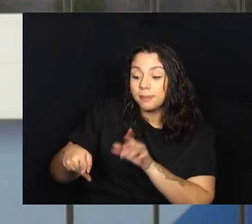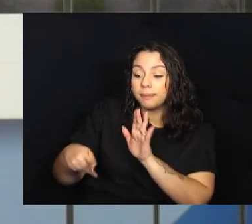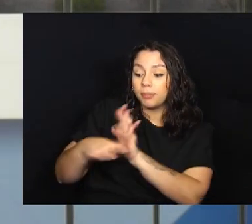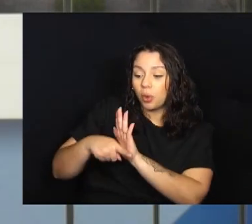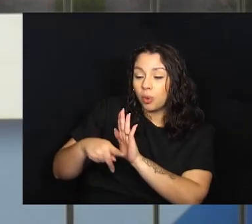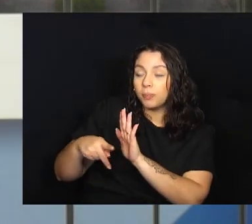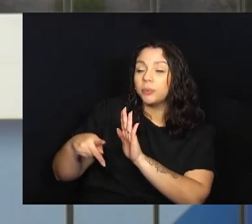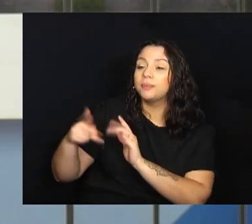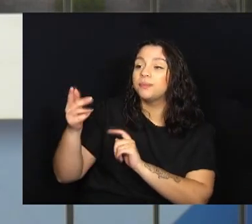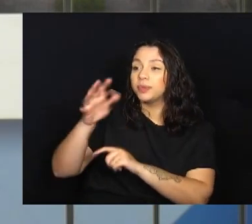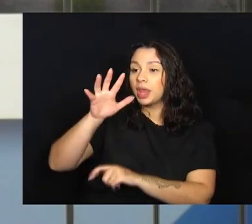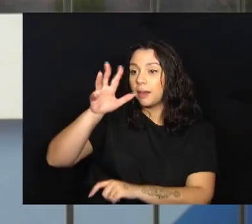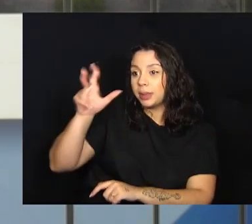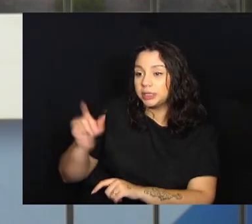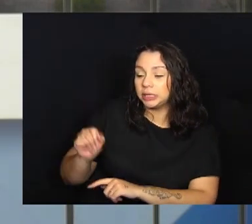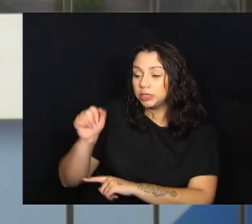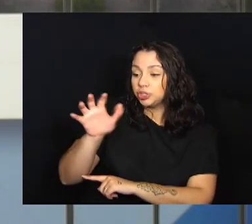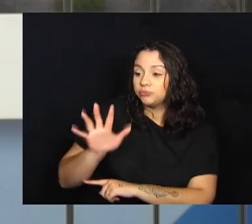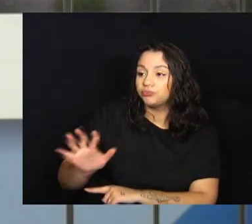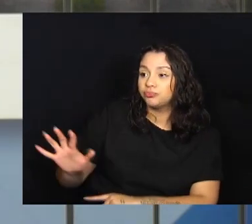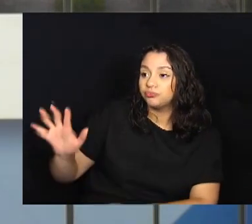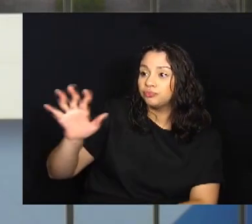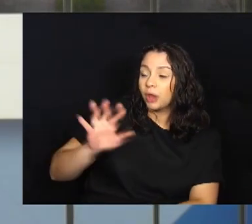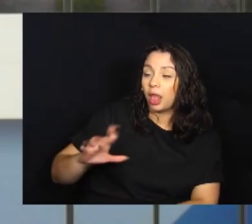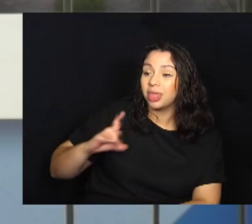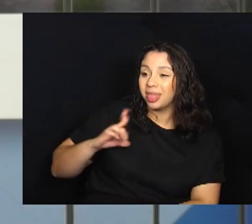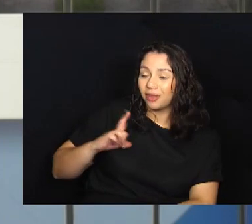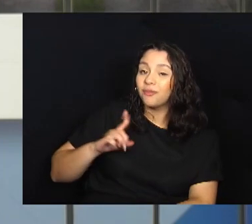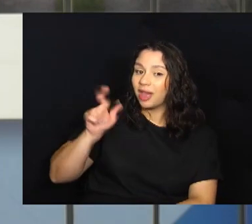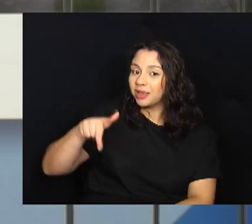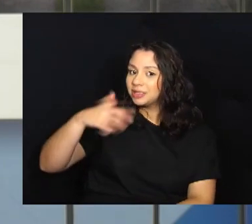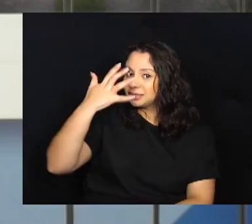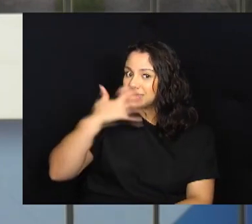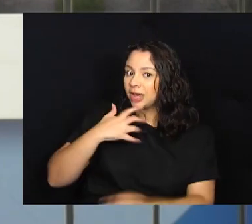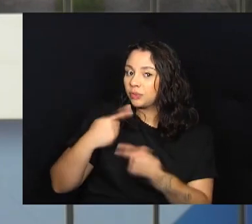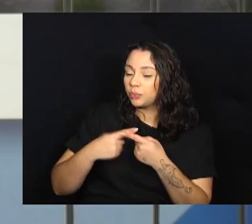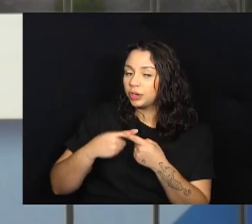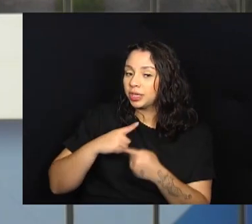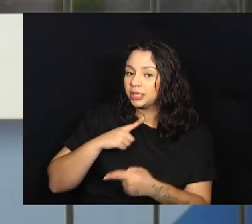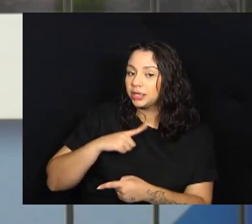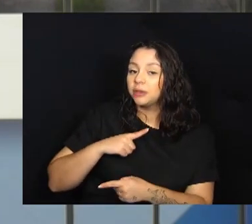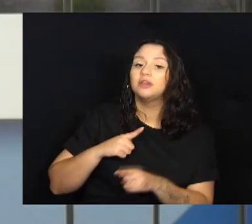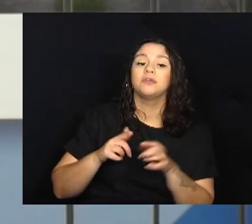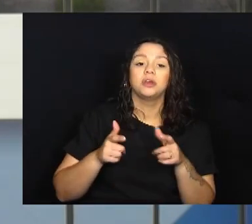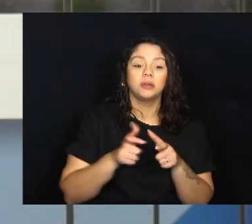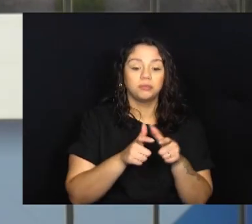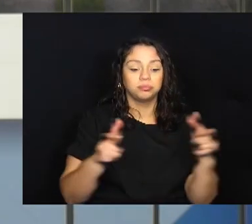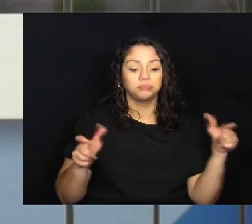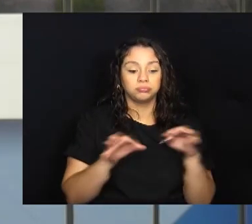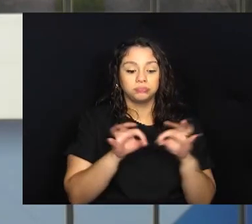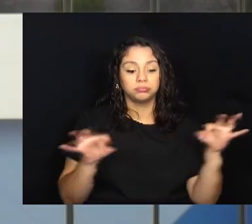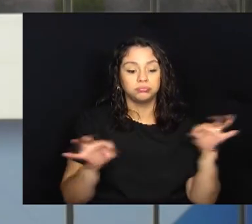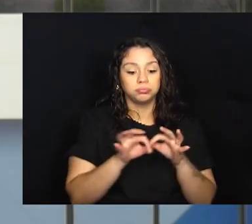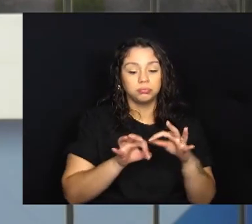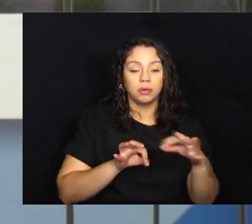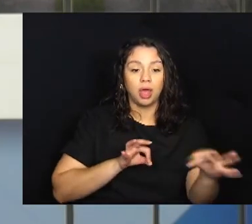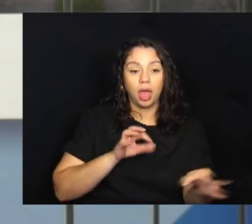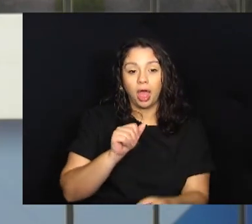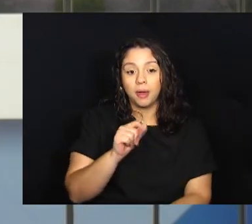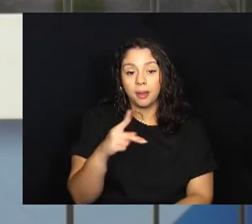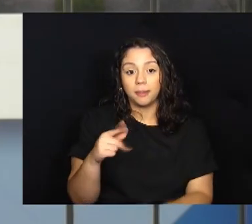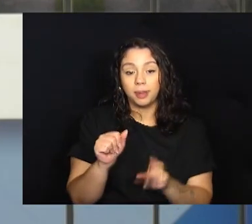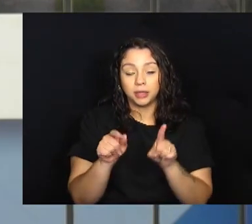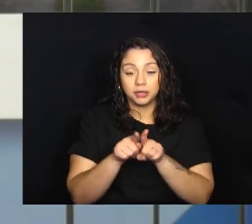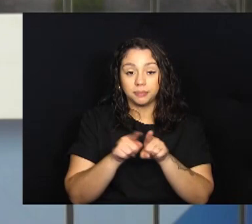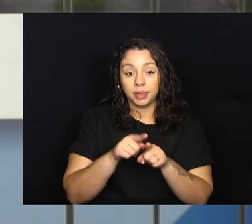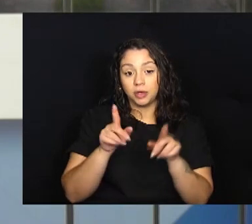APA de Campinas. Isso é muito sério, porque também após isso foi aprovado a expansão do perímetro urbano na APA, o plano diretor que foi